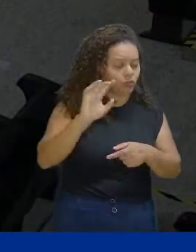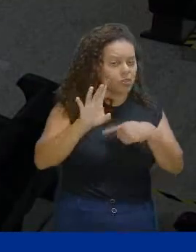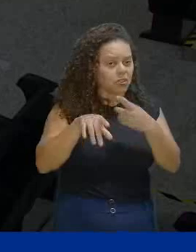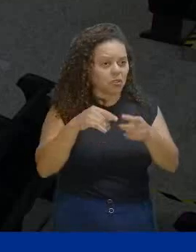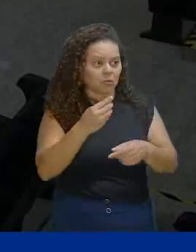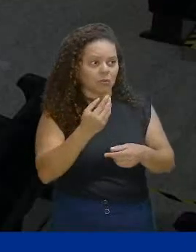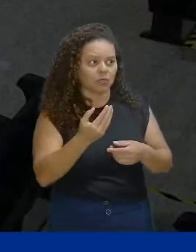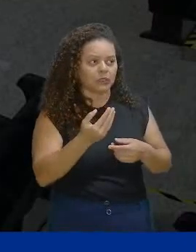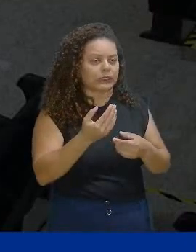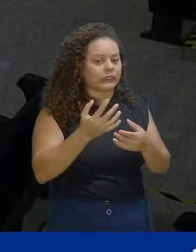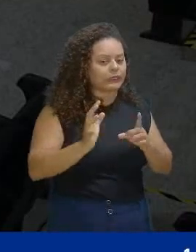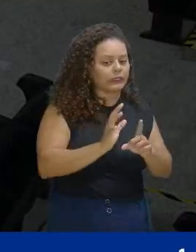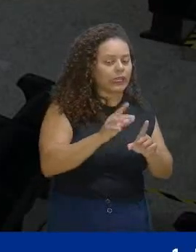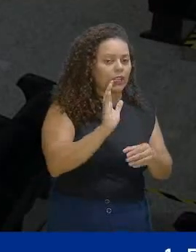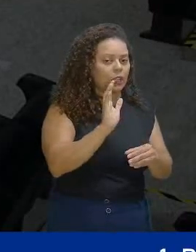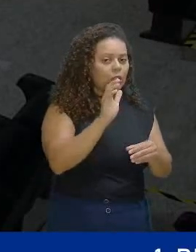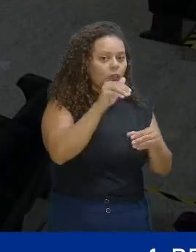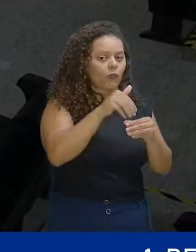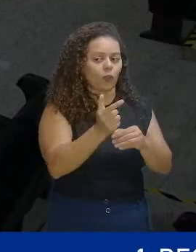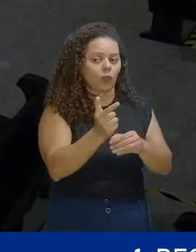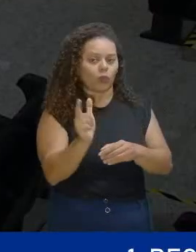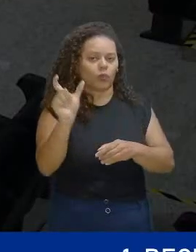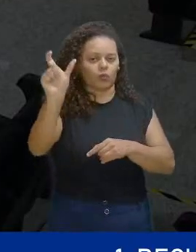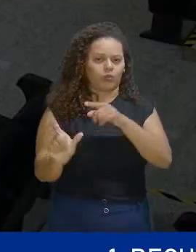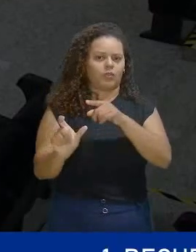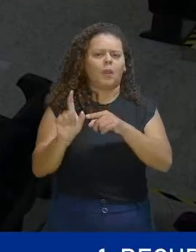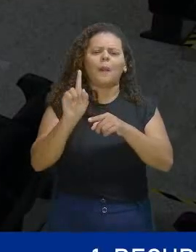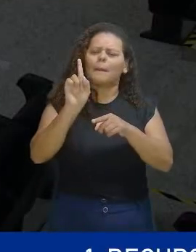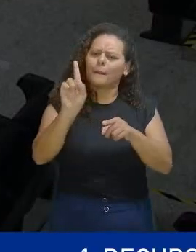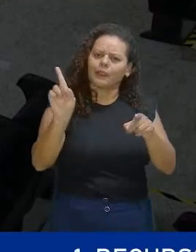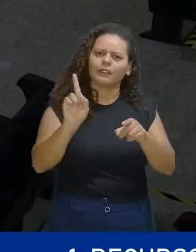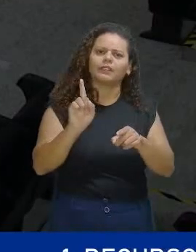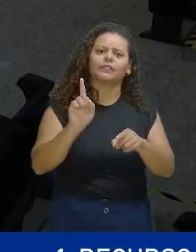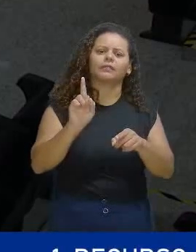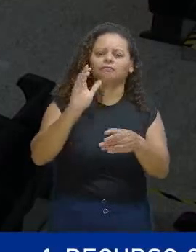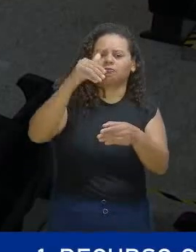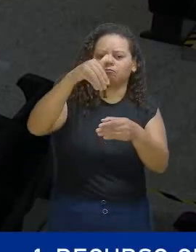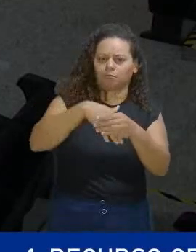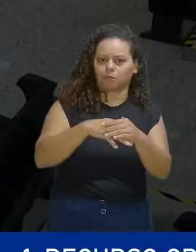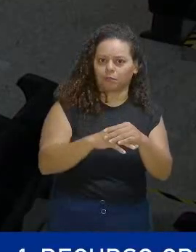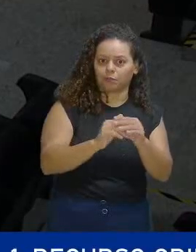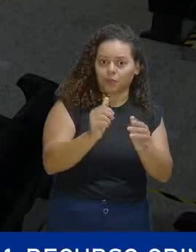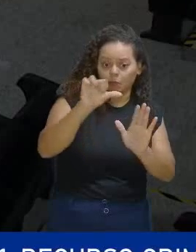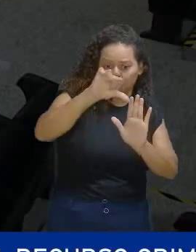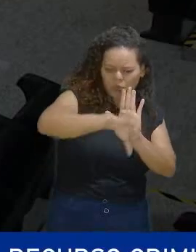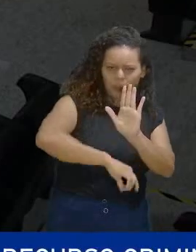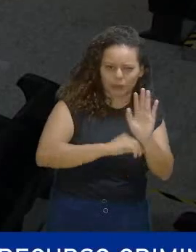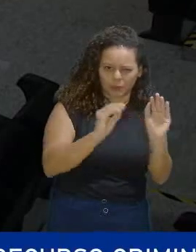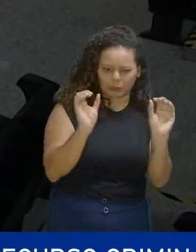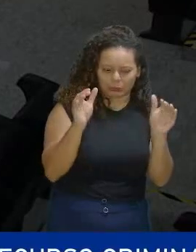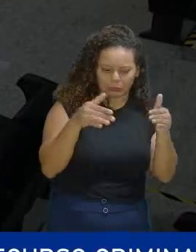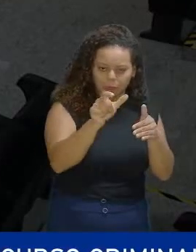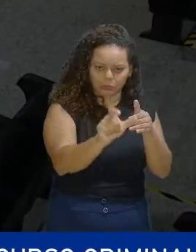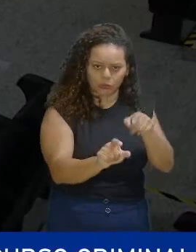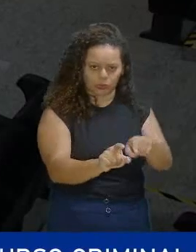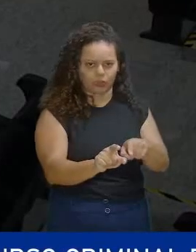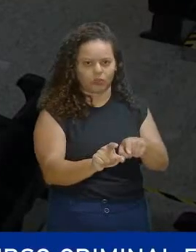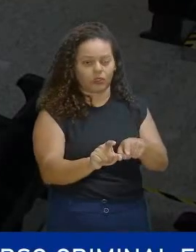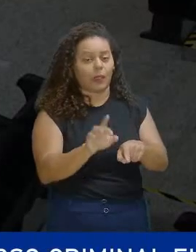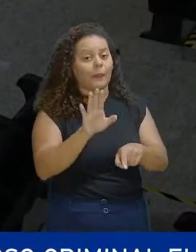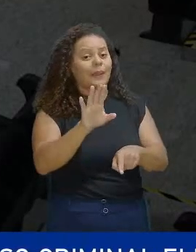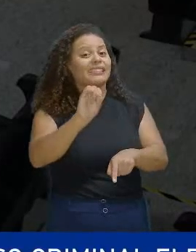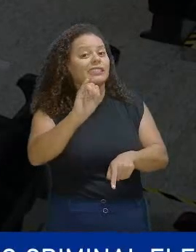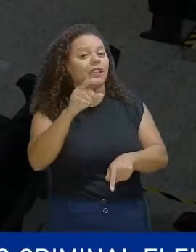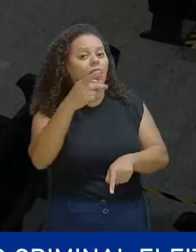corroborar tal afirmação, cita a doutrina especializada a lures mencionada, no sentido de que, abro aspas, uma